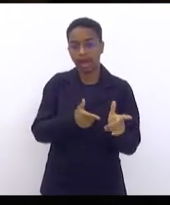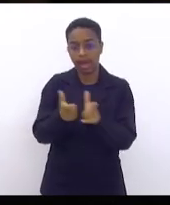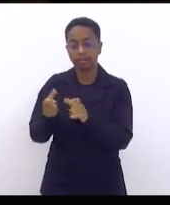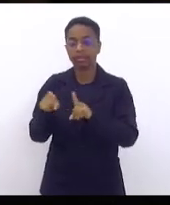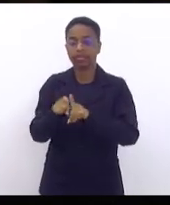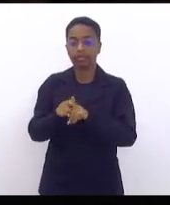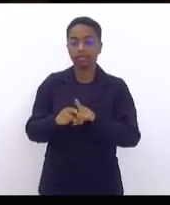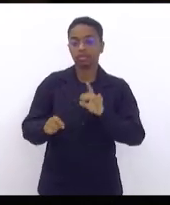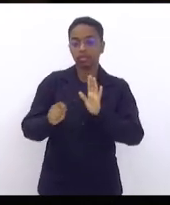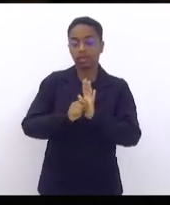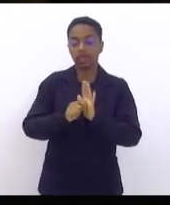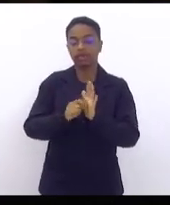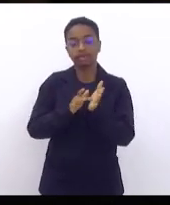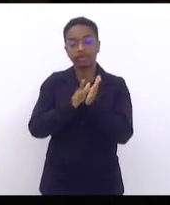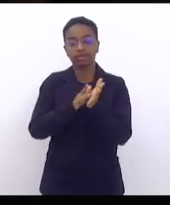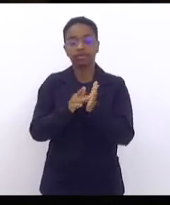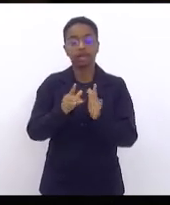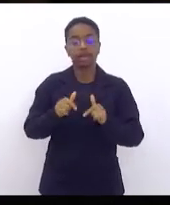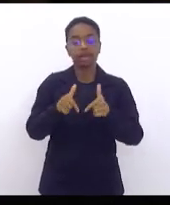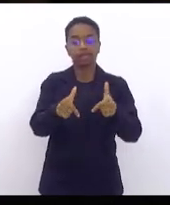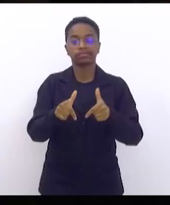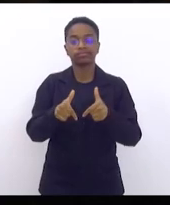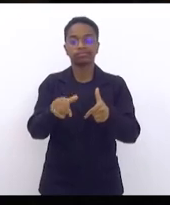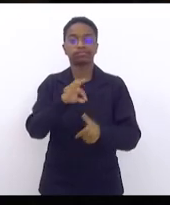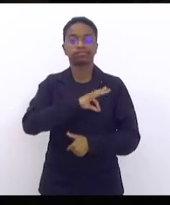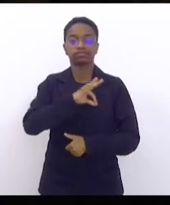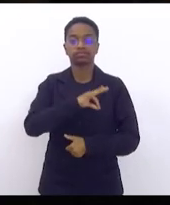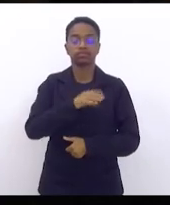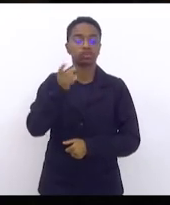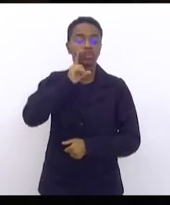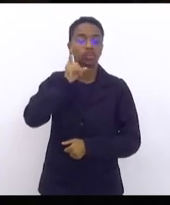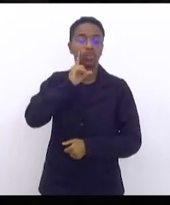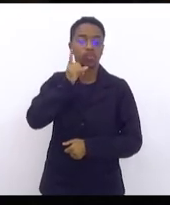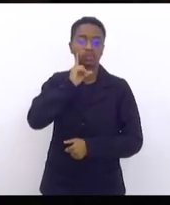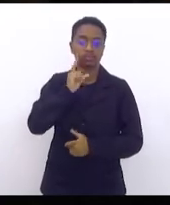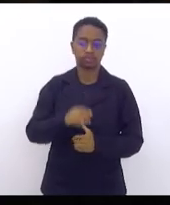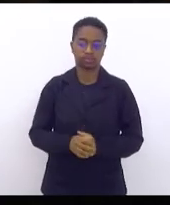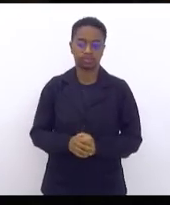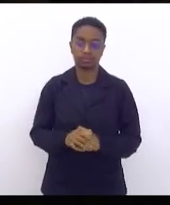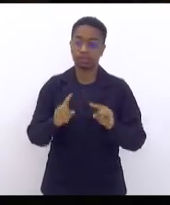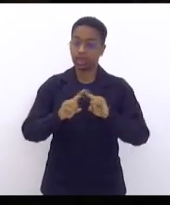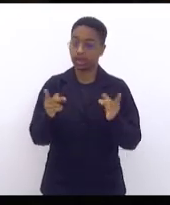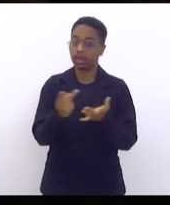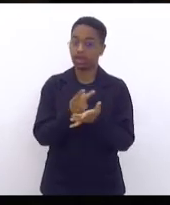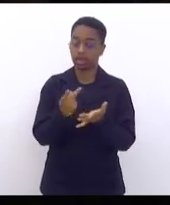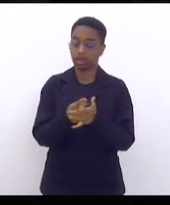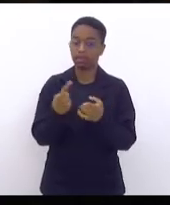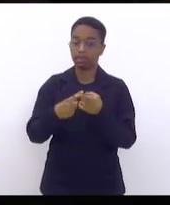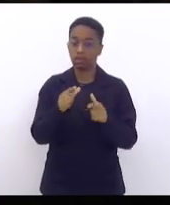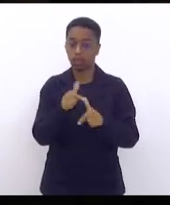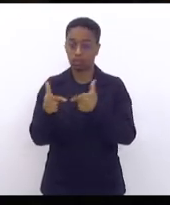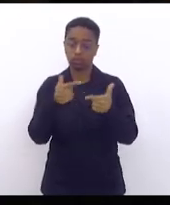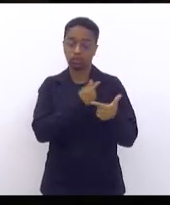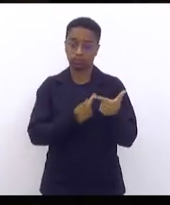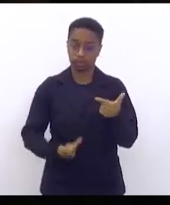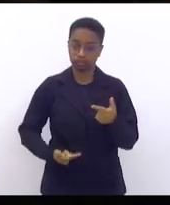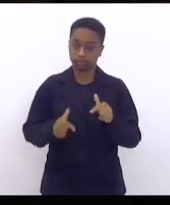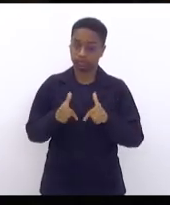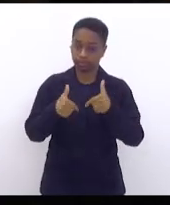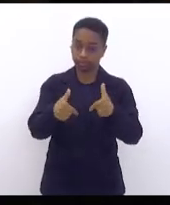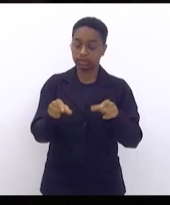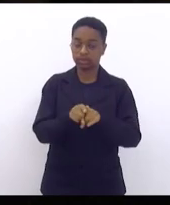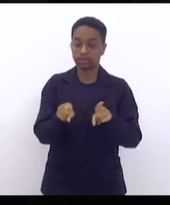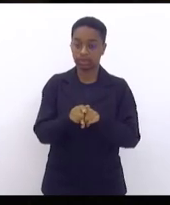de drogas, fazendo operações policiais todos os dias. Isso é um erro que outros governos cometeram e